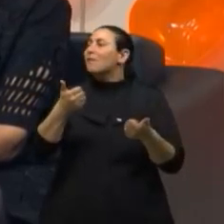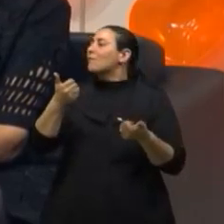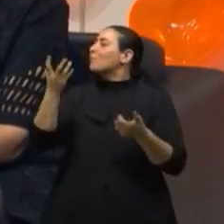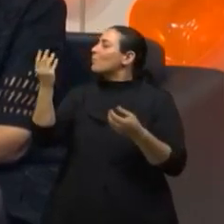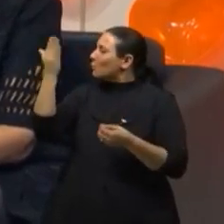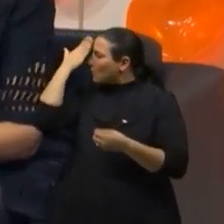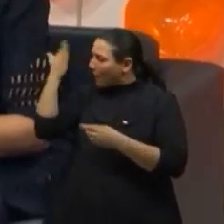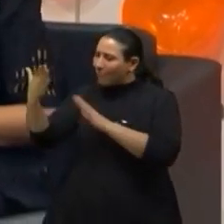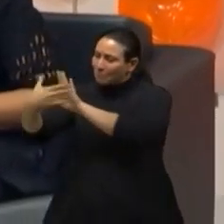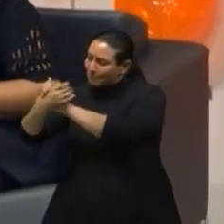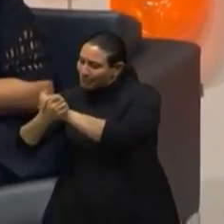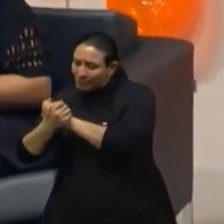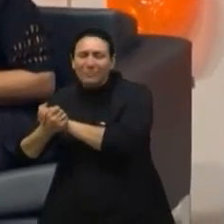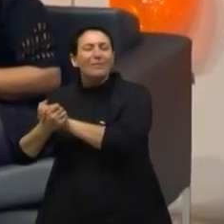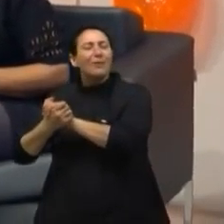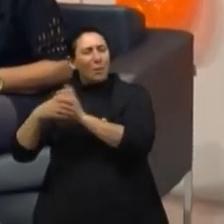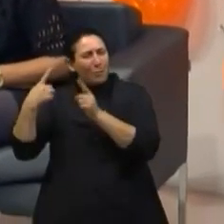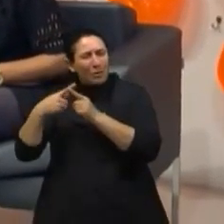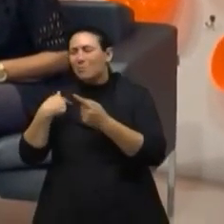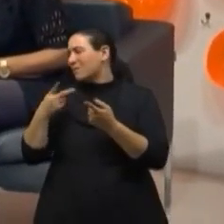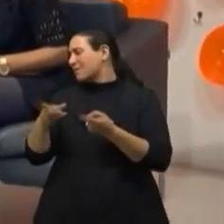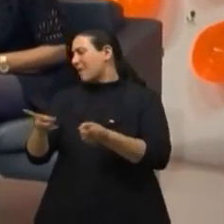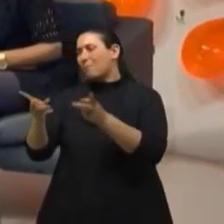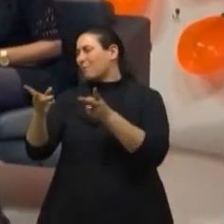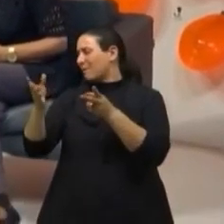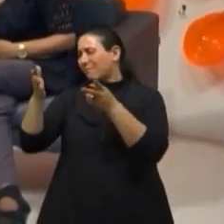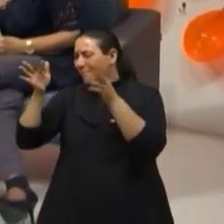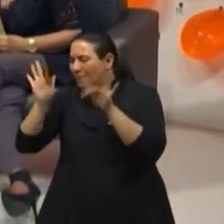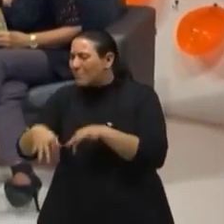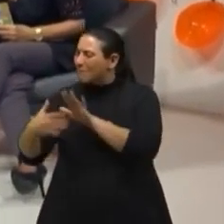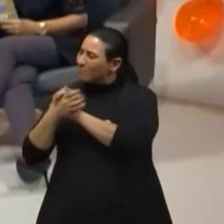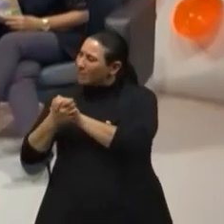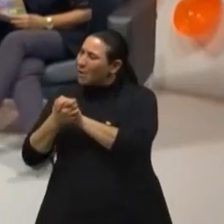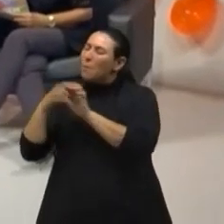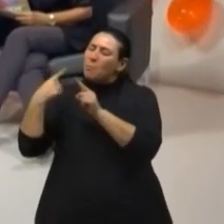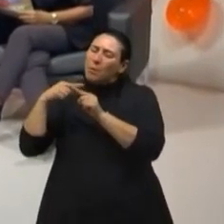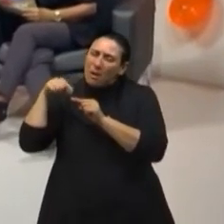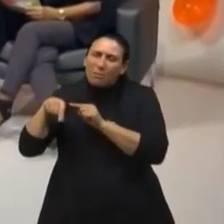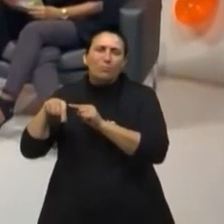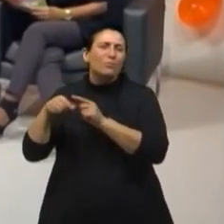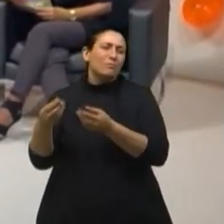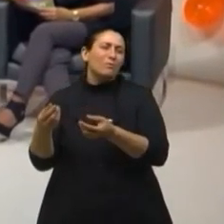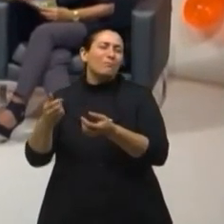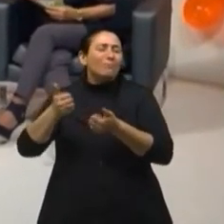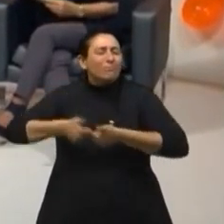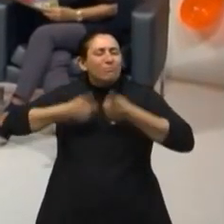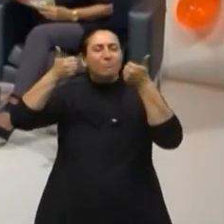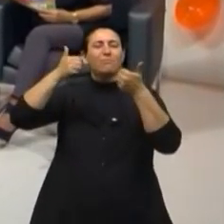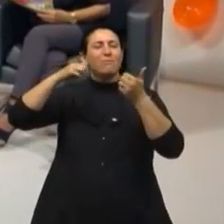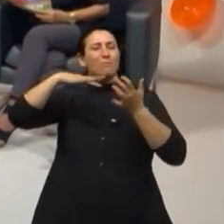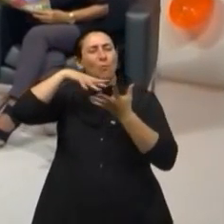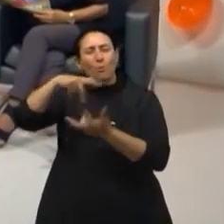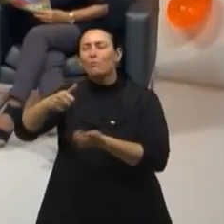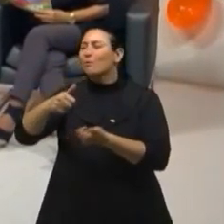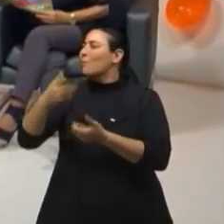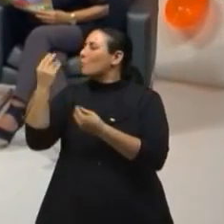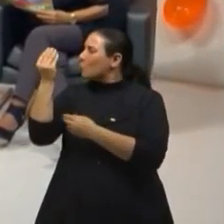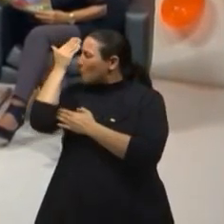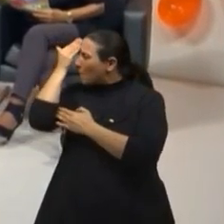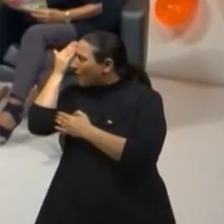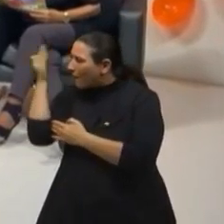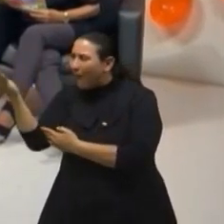Terezinha me dá tua mão esquerda porque assim eu termino sempre todos os programas porque de mãos dadas é que a gente faz o mundo melhor muito obrigada pel